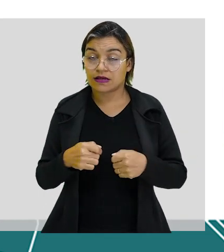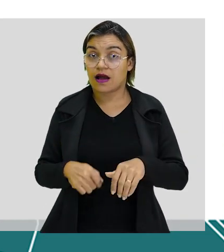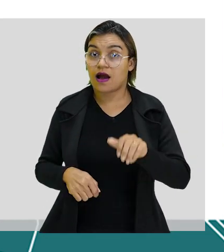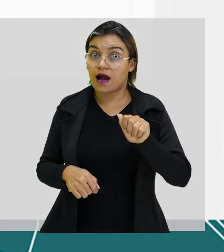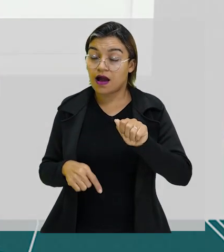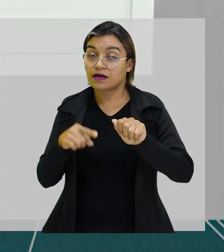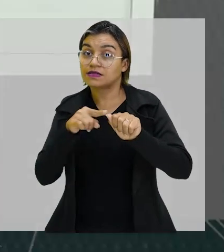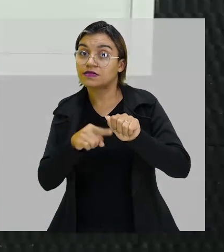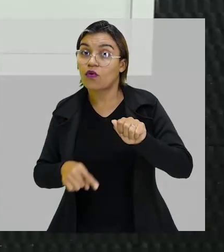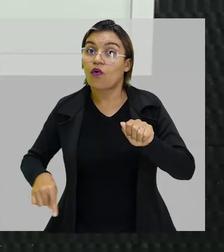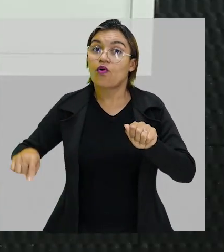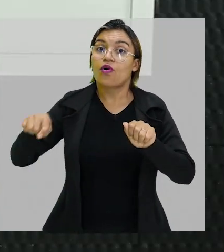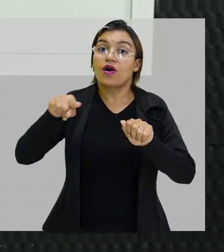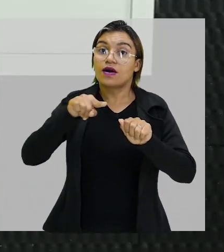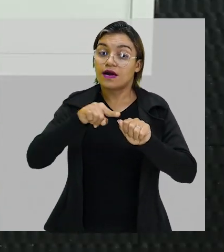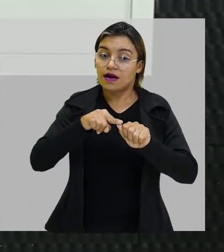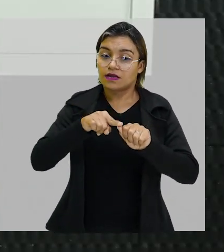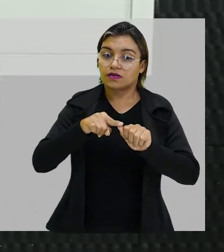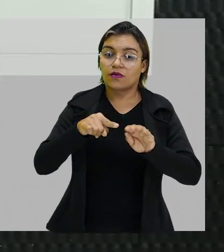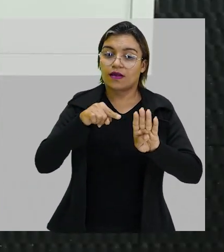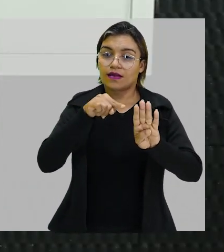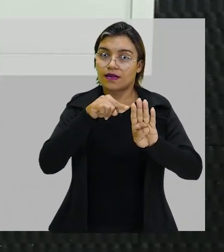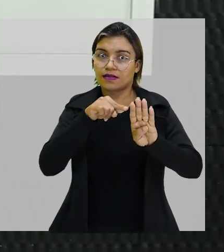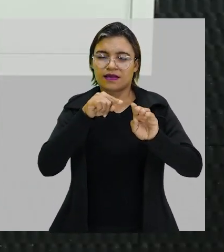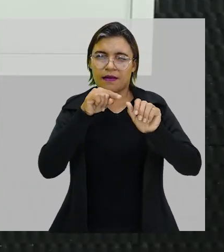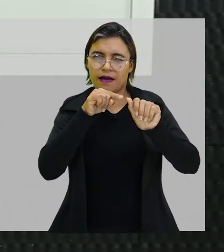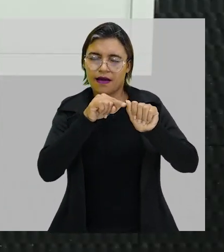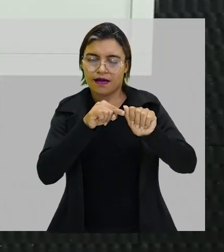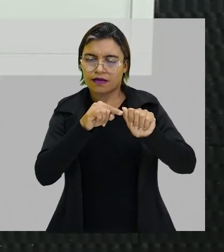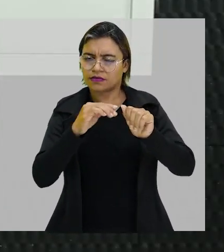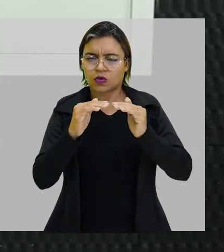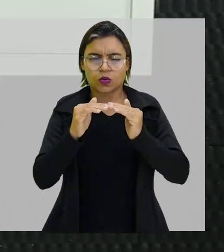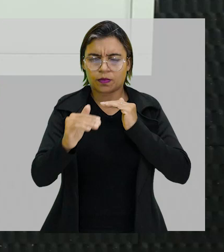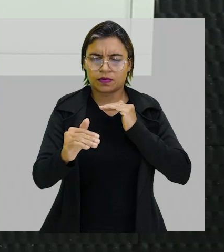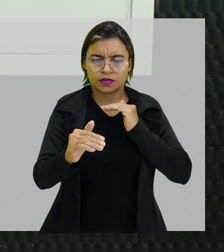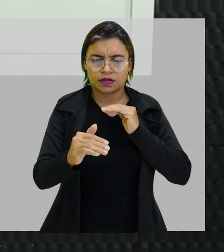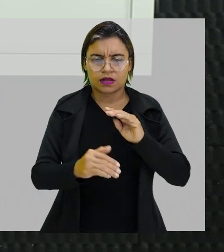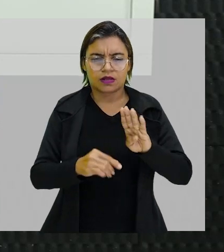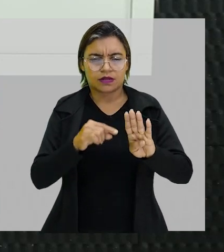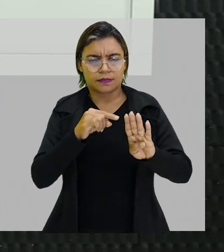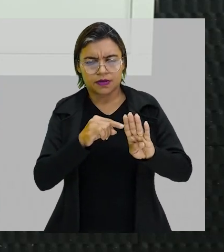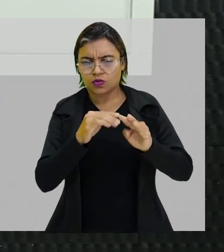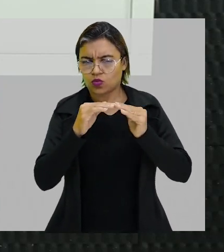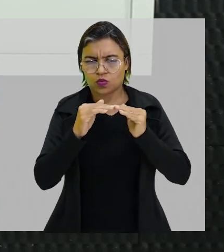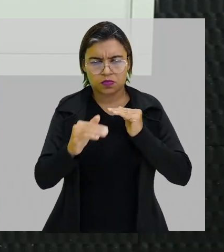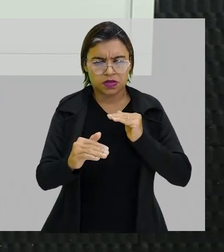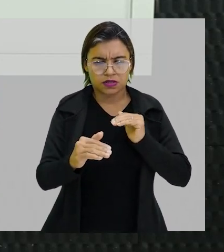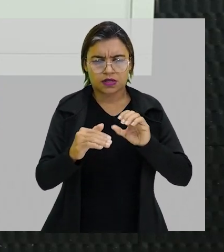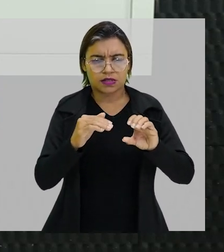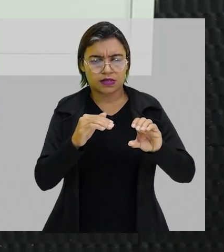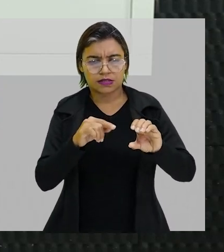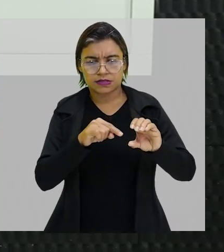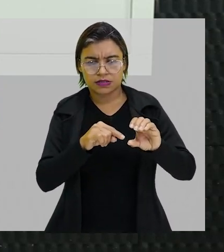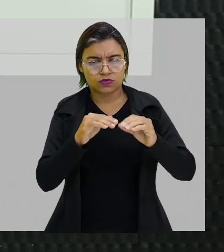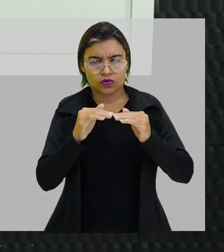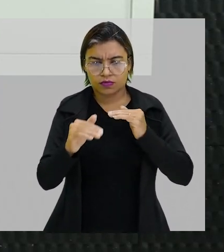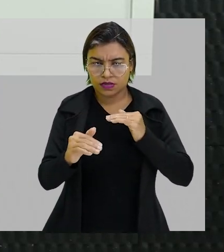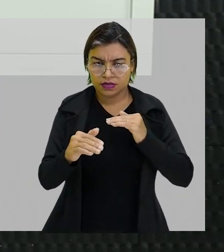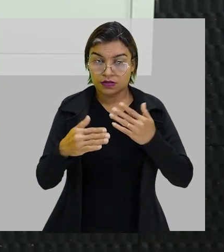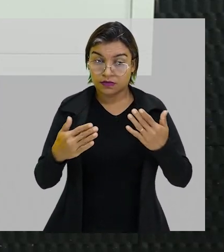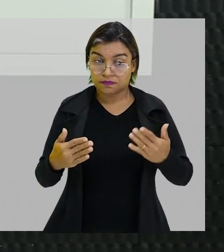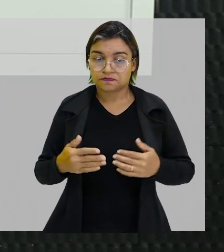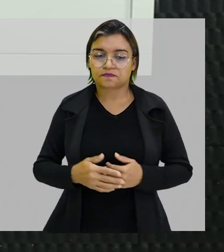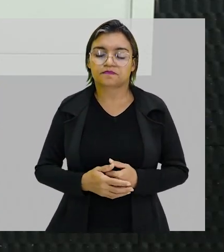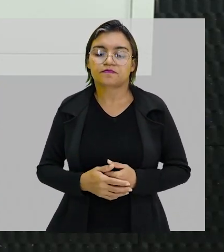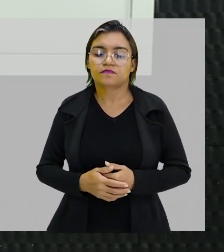ok? Então é o seguinte, então percebam que lá na letra C ele fala desligada e horário. Né? Teria que ser ligada e horário.